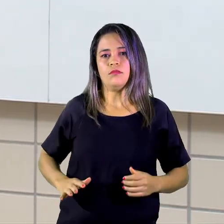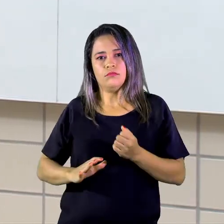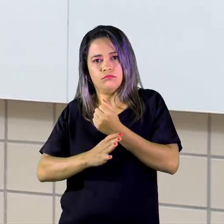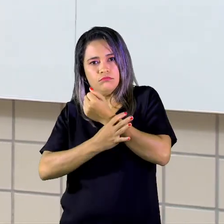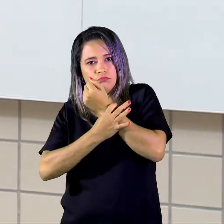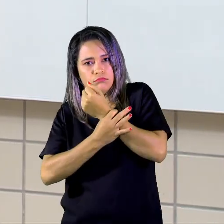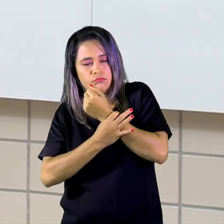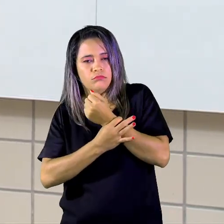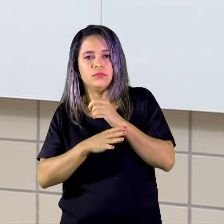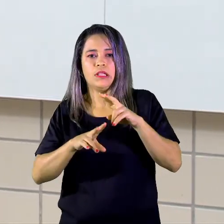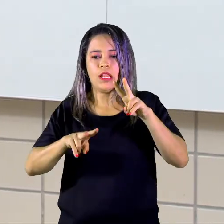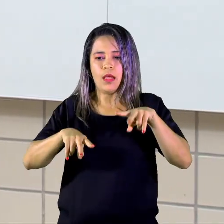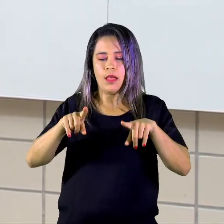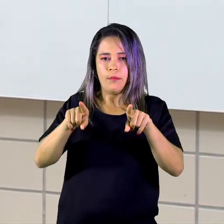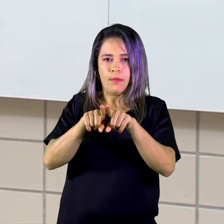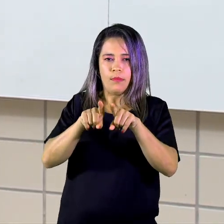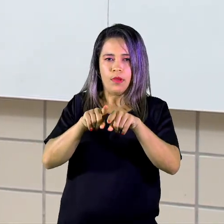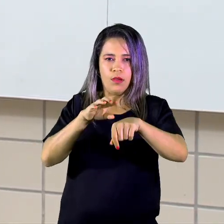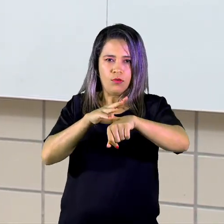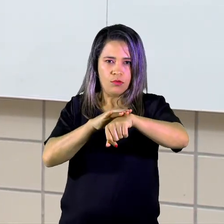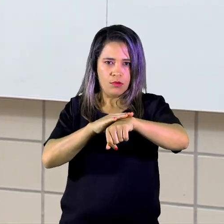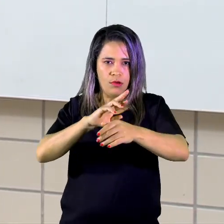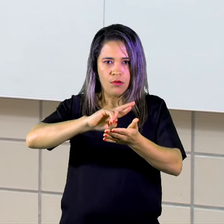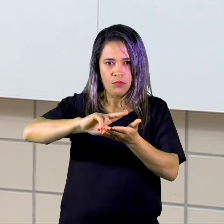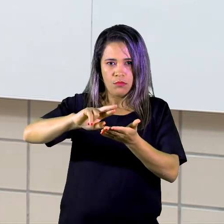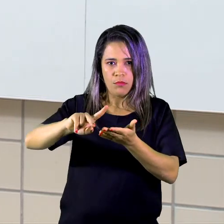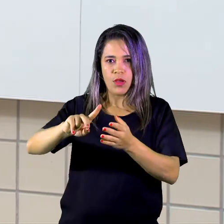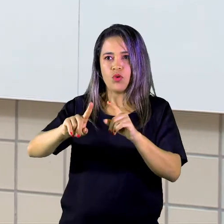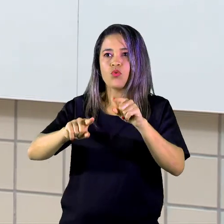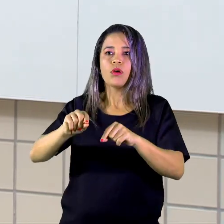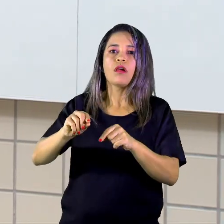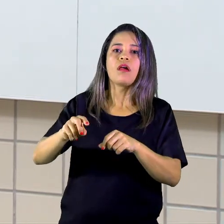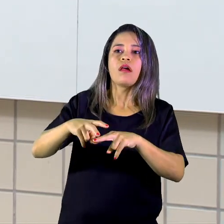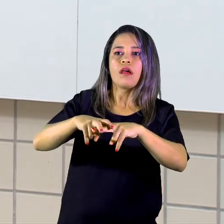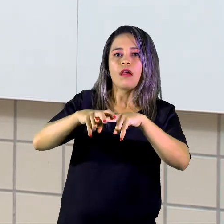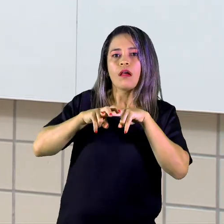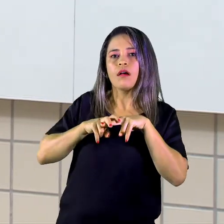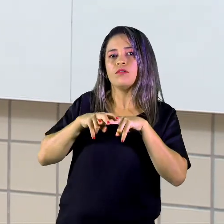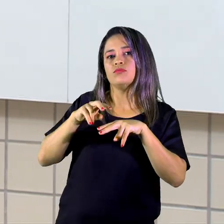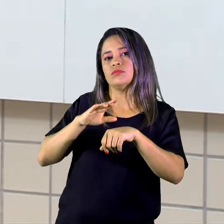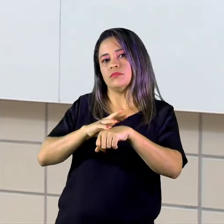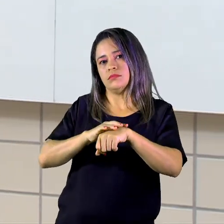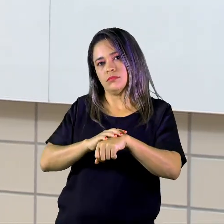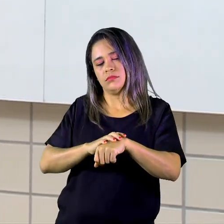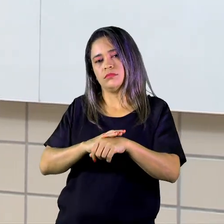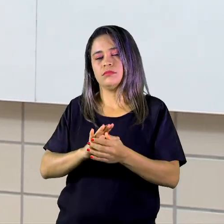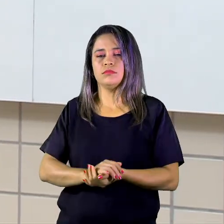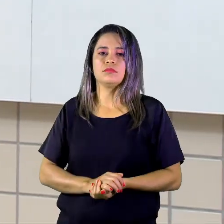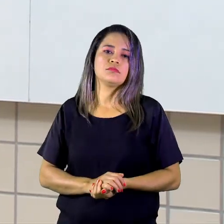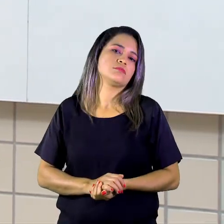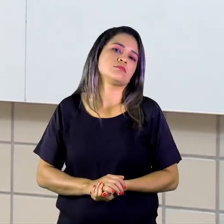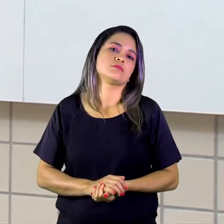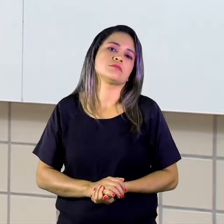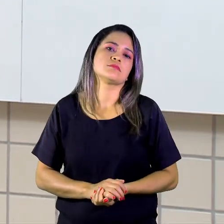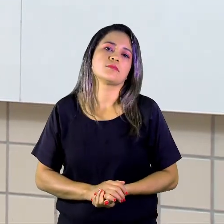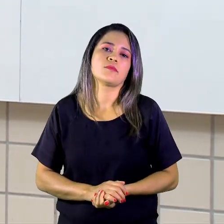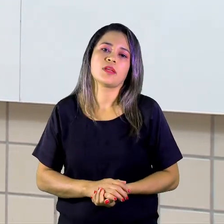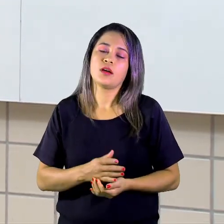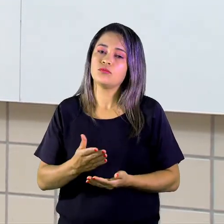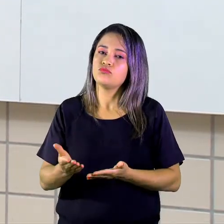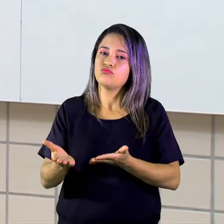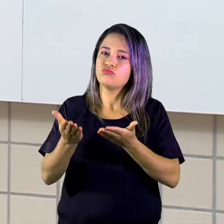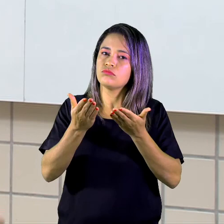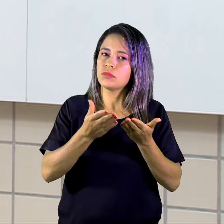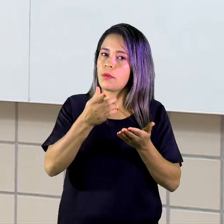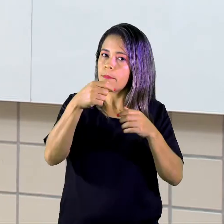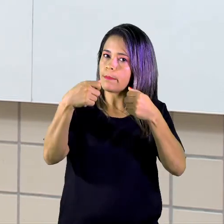sobre algumas doenças e os seus agentes causadores. Conto com todos vocês para continuar estudando da